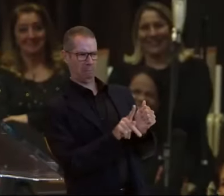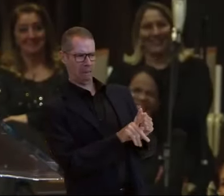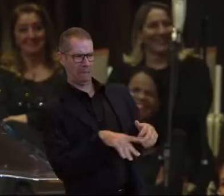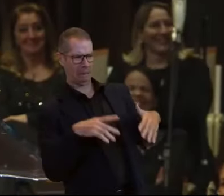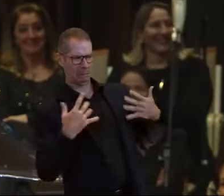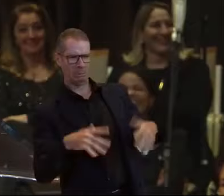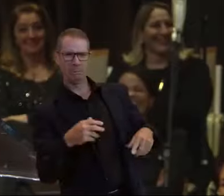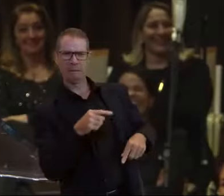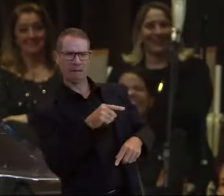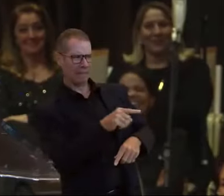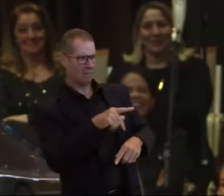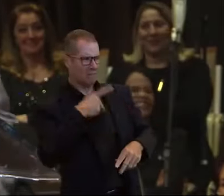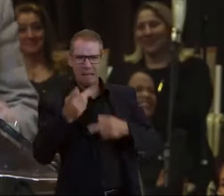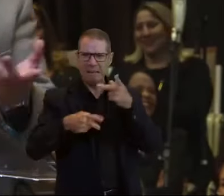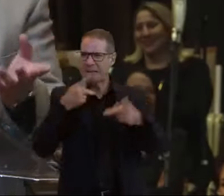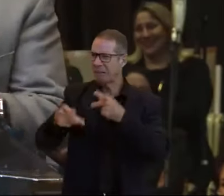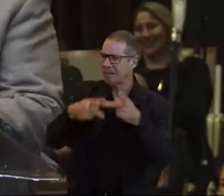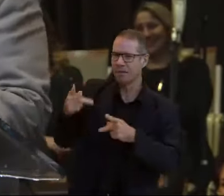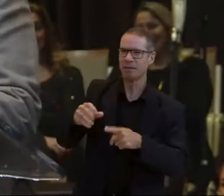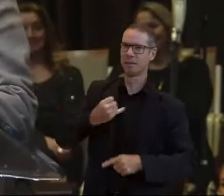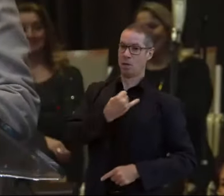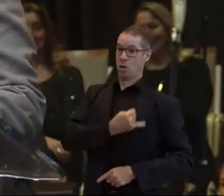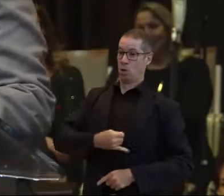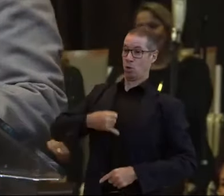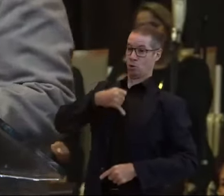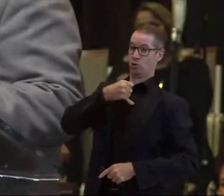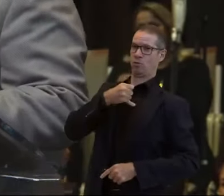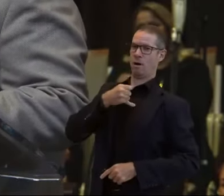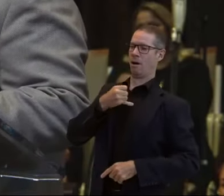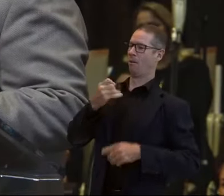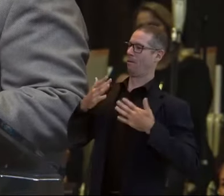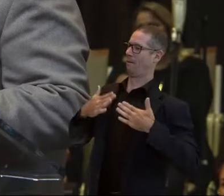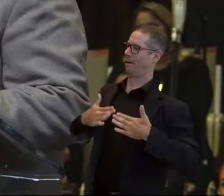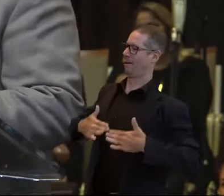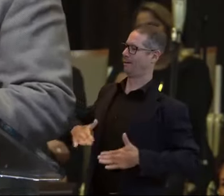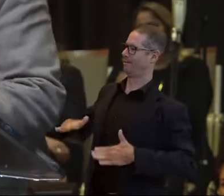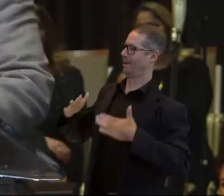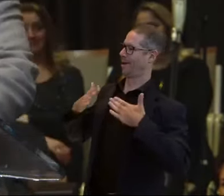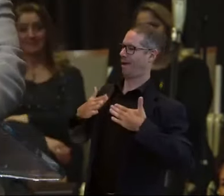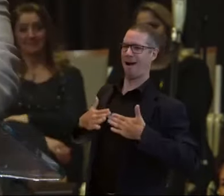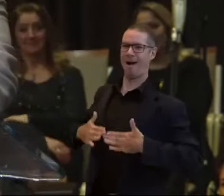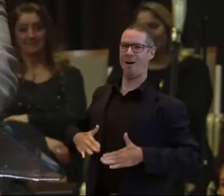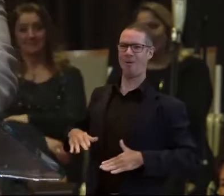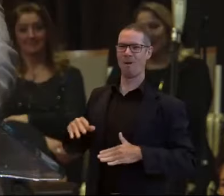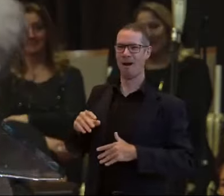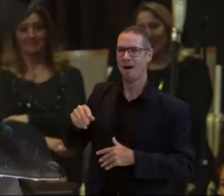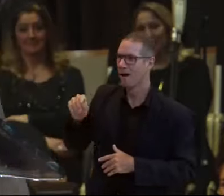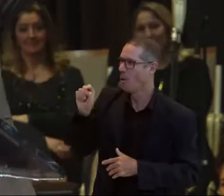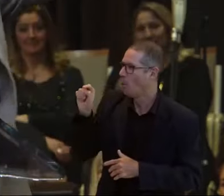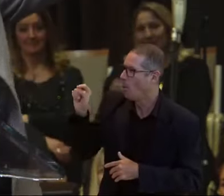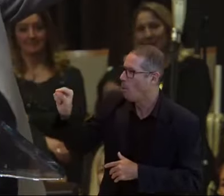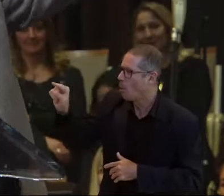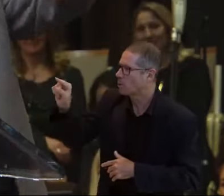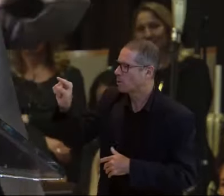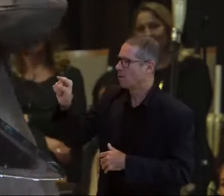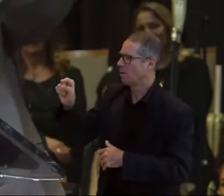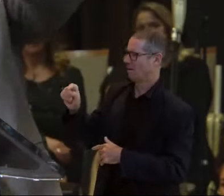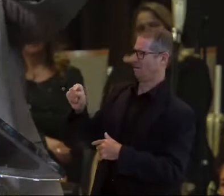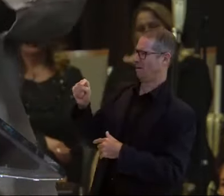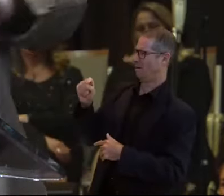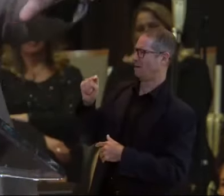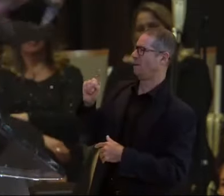Pela madrugada, fala demais. Mas o João é muito doce, nossa, tal. Ah, olha esse outro aqui, manda queimar lá,